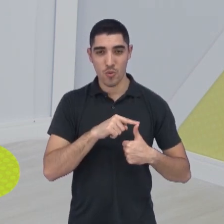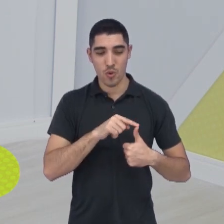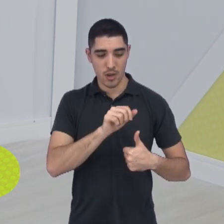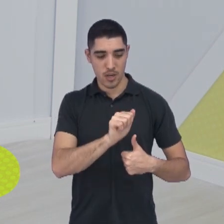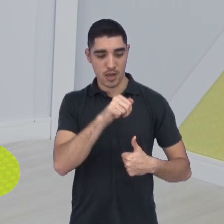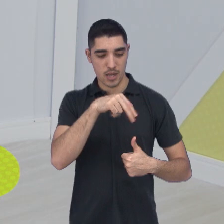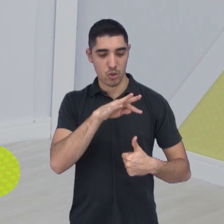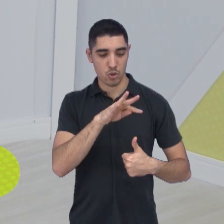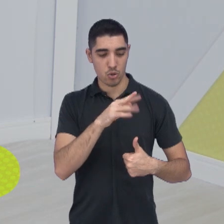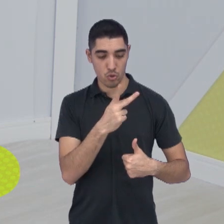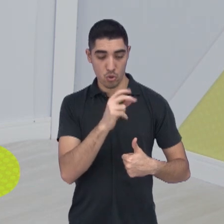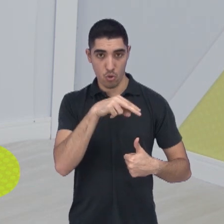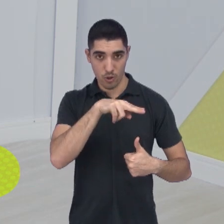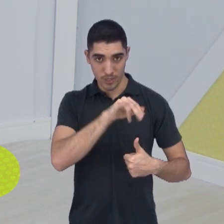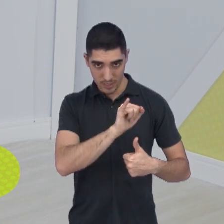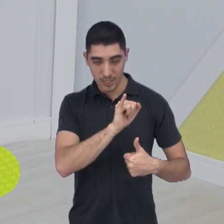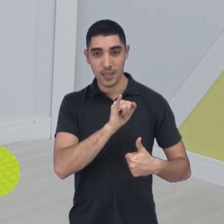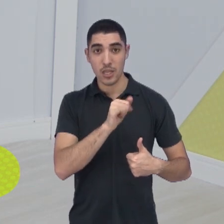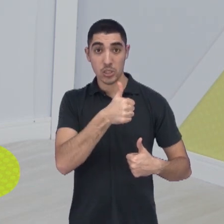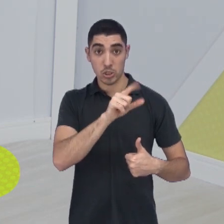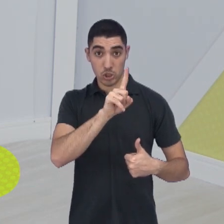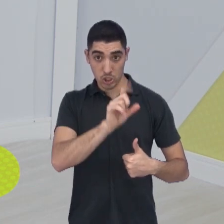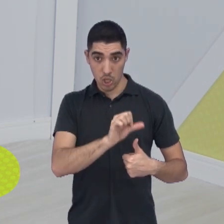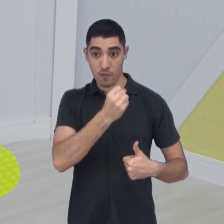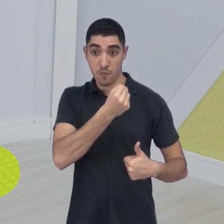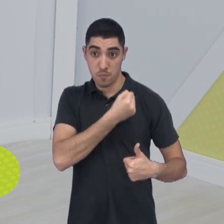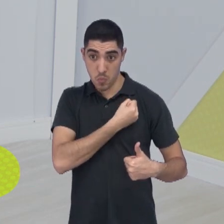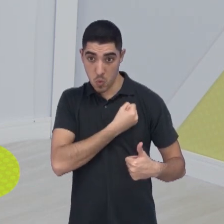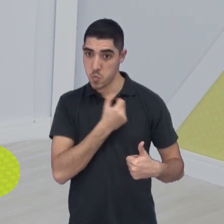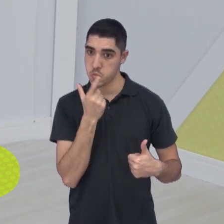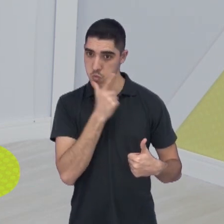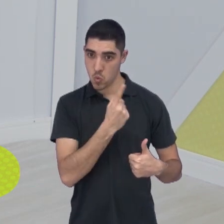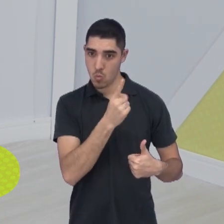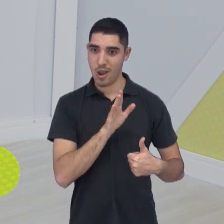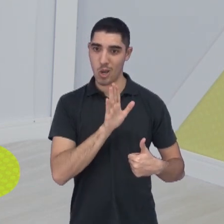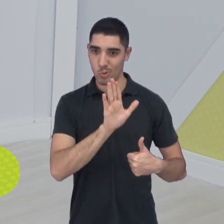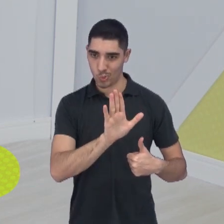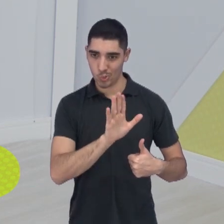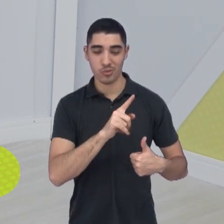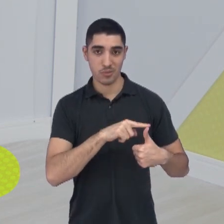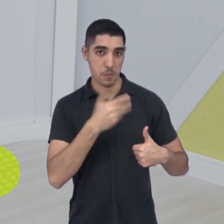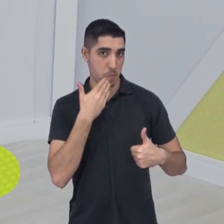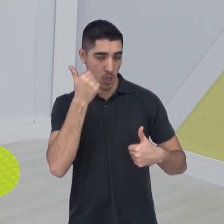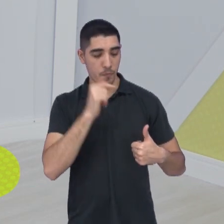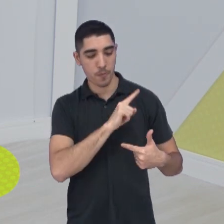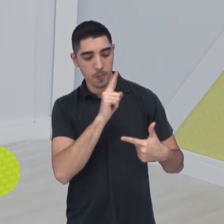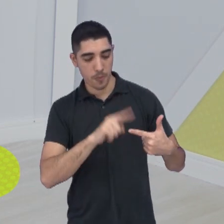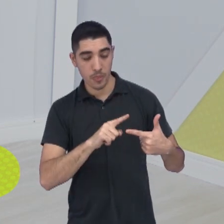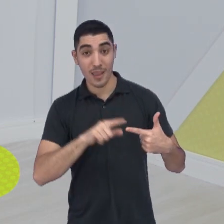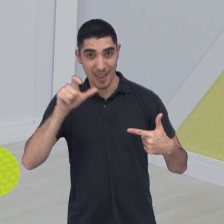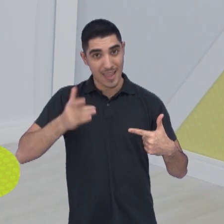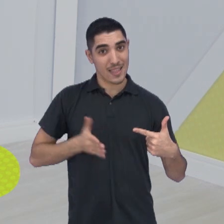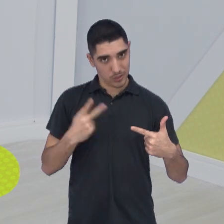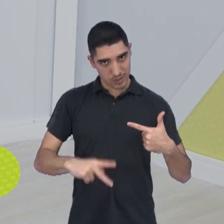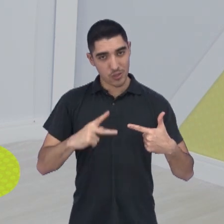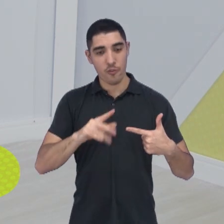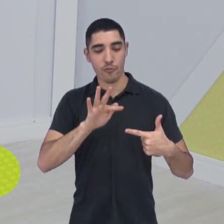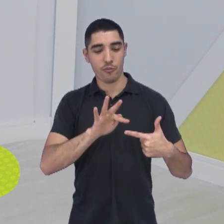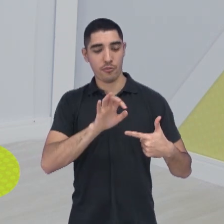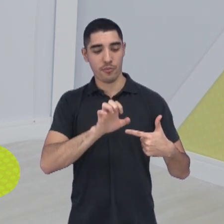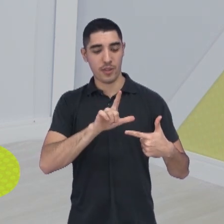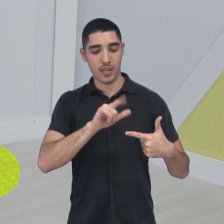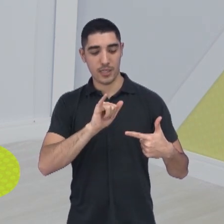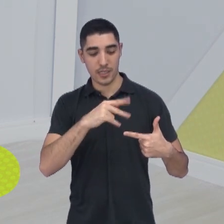Anthony Harris, esse americano, 19 pontos, 4 rebotes e 1 assistência. Foi o melhor da equipe do Mogi, seguido pelo joseense, o Felipe Gregatti, 11